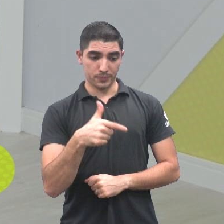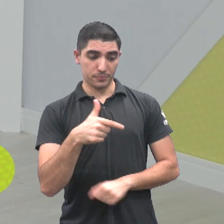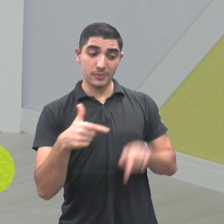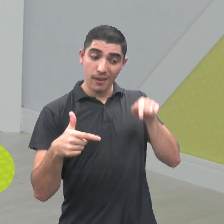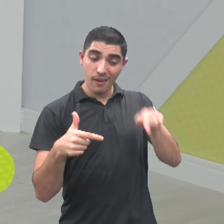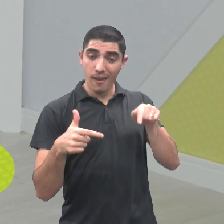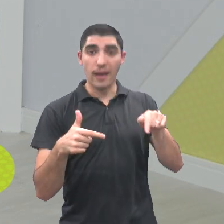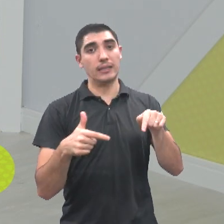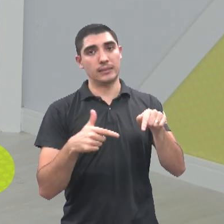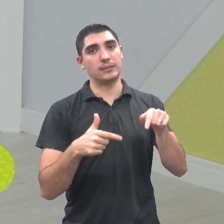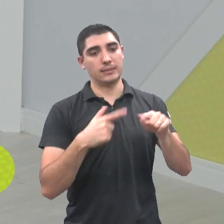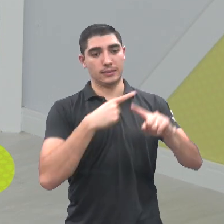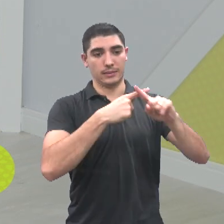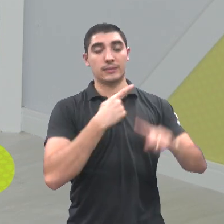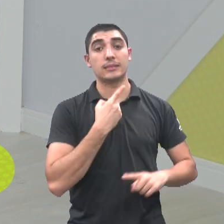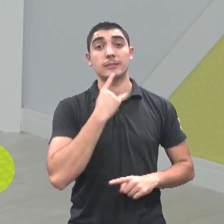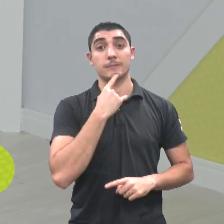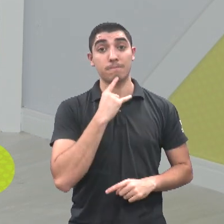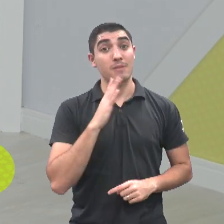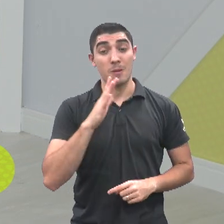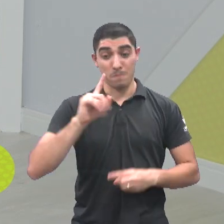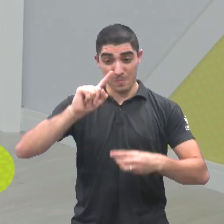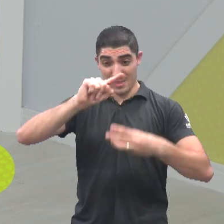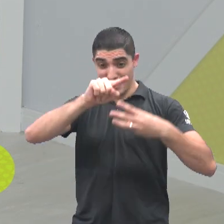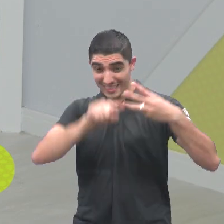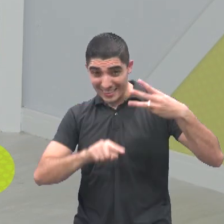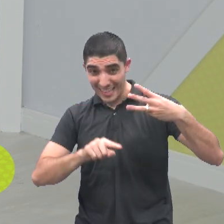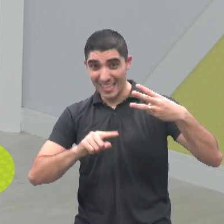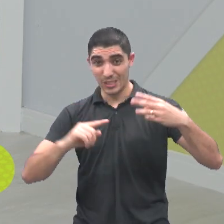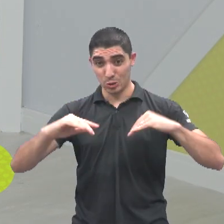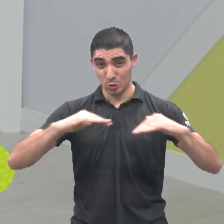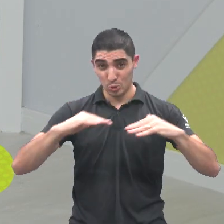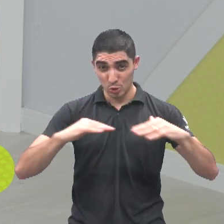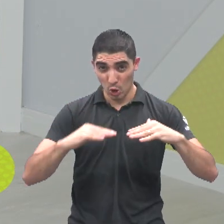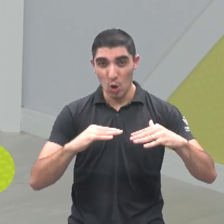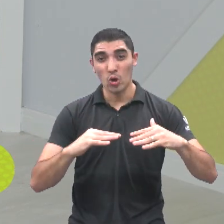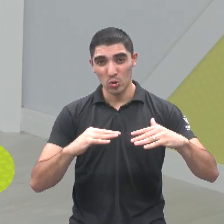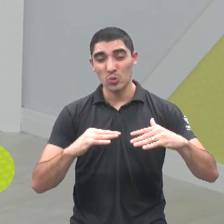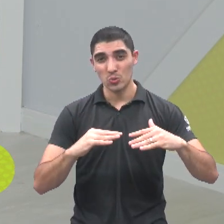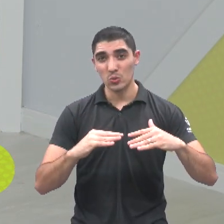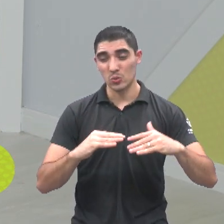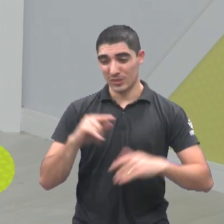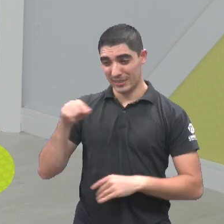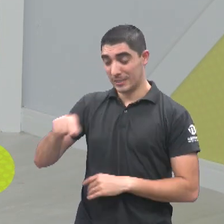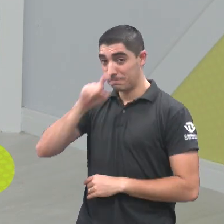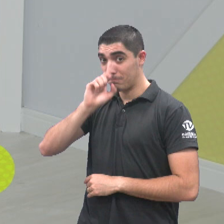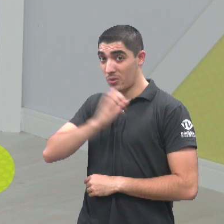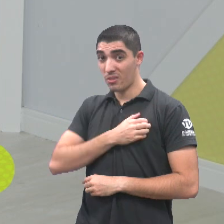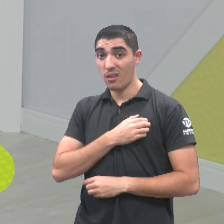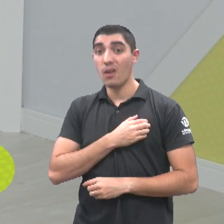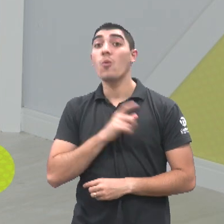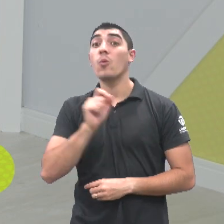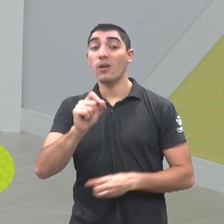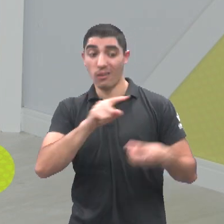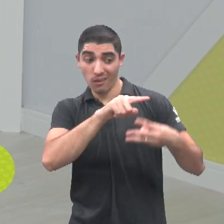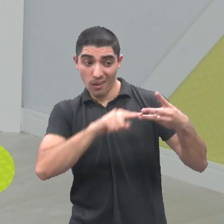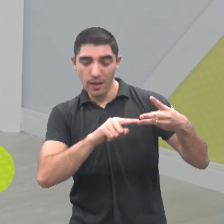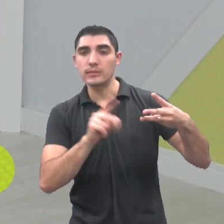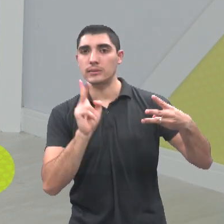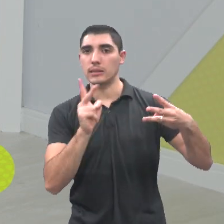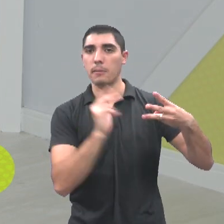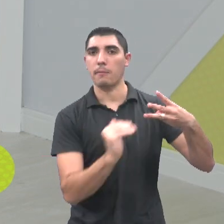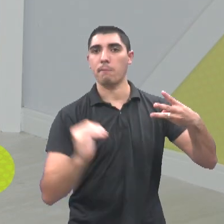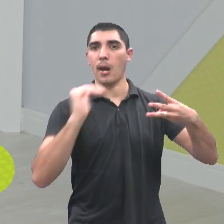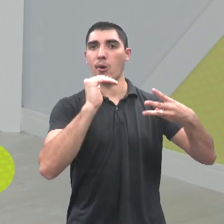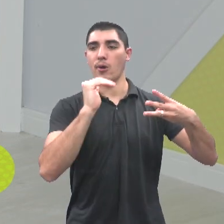acima dele. Aliás, os 3 adversários que o São José terá nessa reta final serão times que estão acima da classificação do